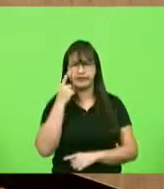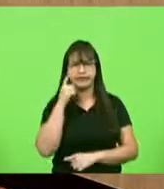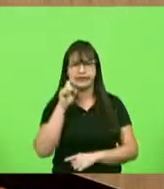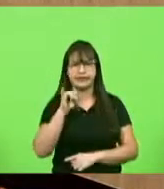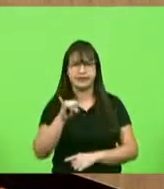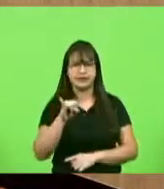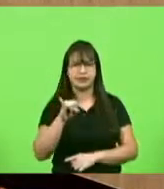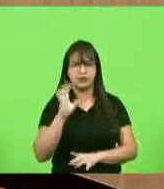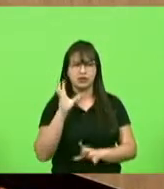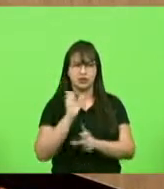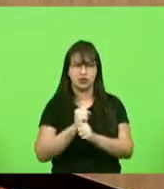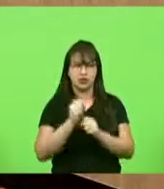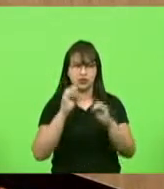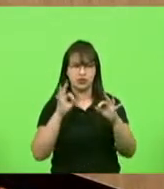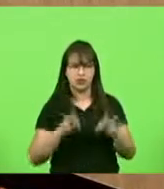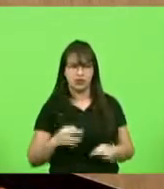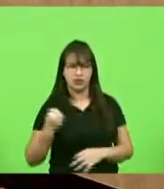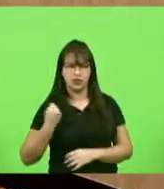quórum.